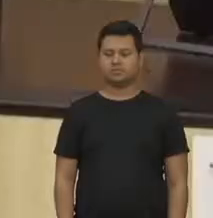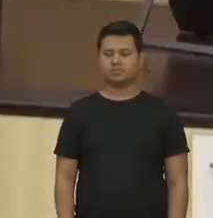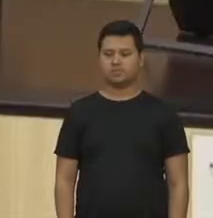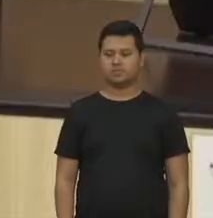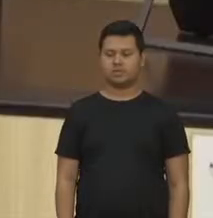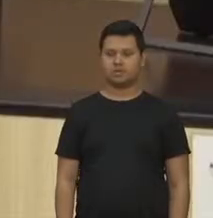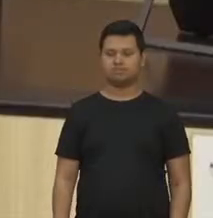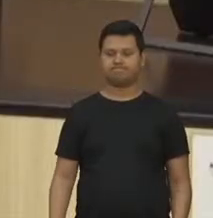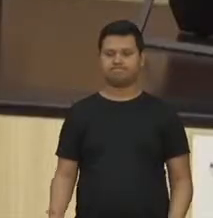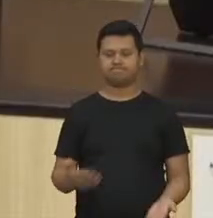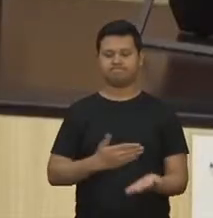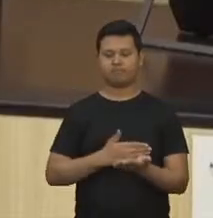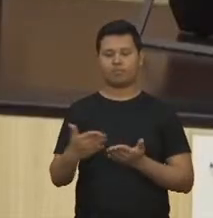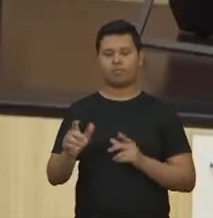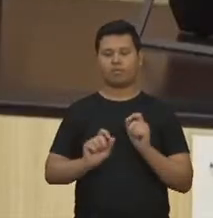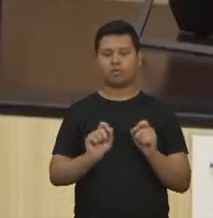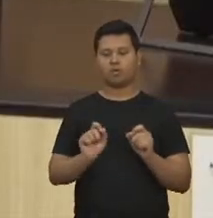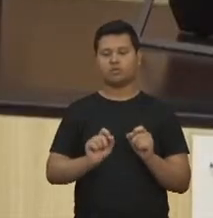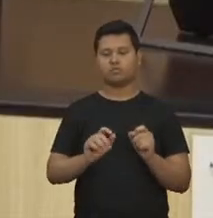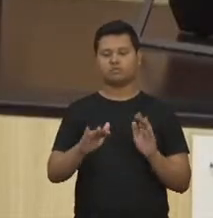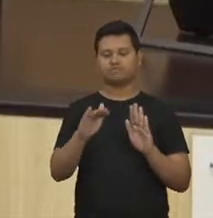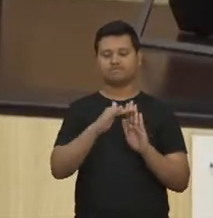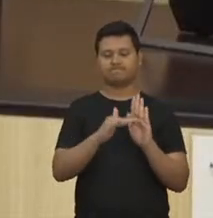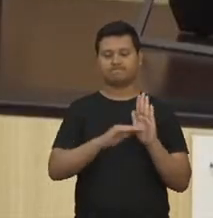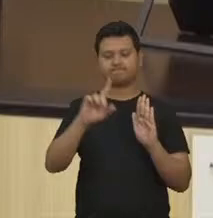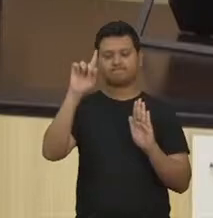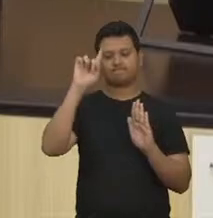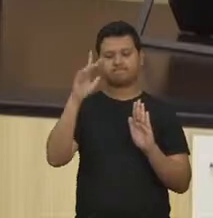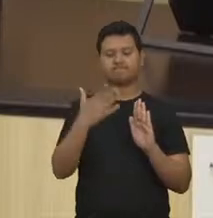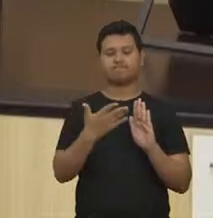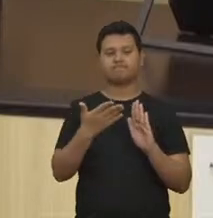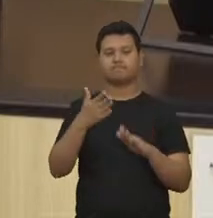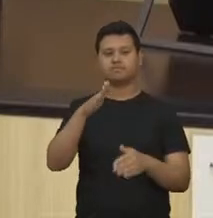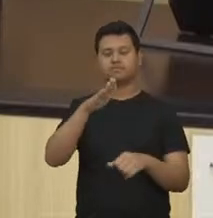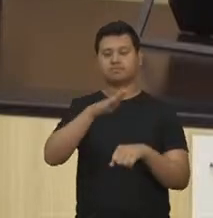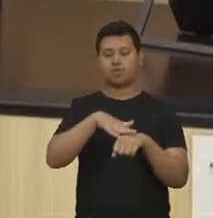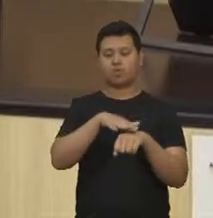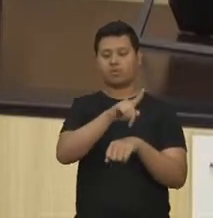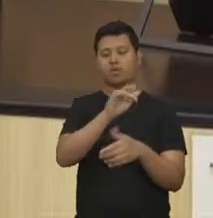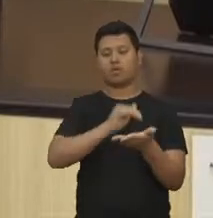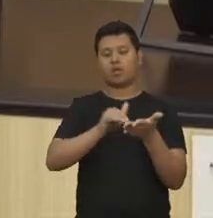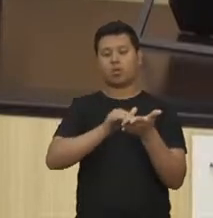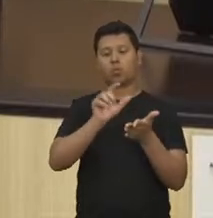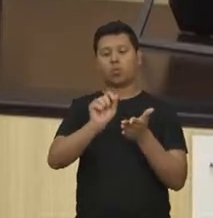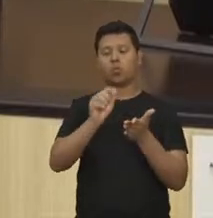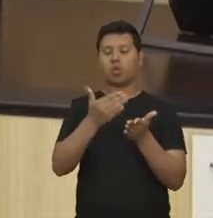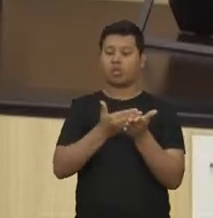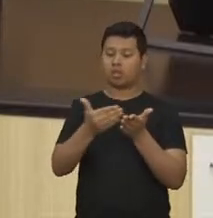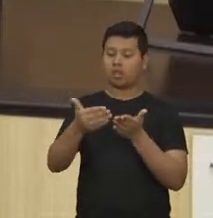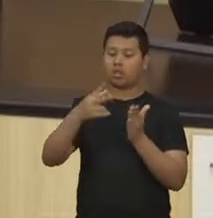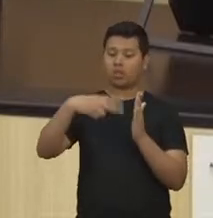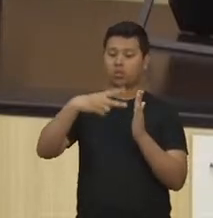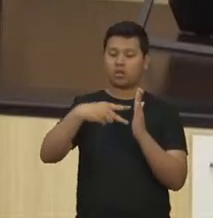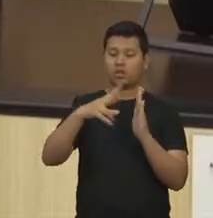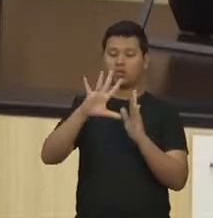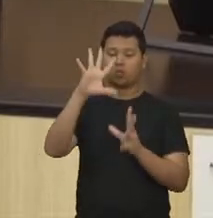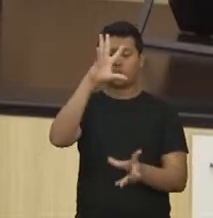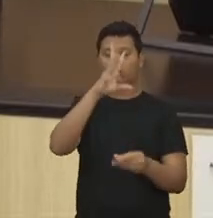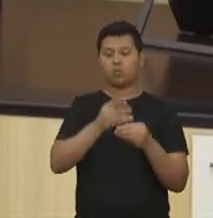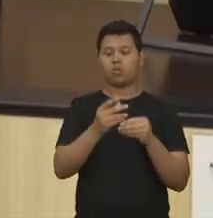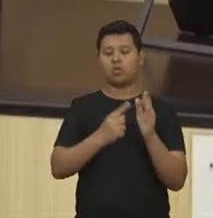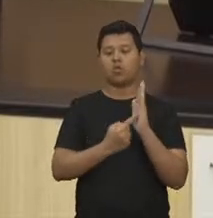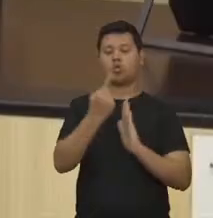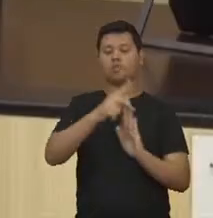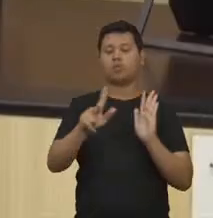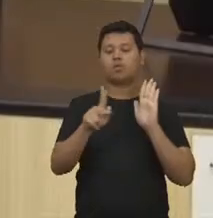Nesse instante, passaremos à fase da ordem do dia. Peço à primeira secretária que proceda à leitura do resumo do